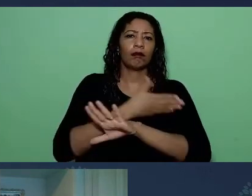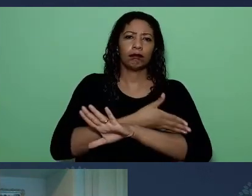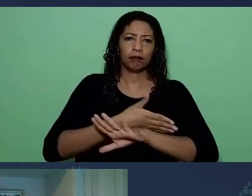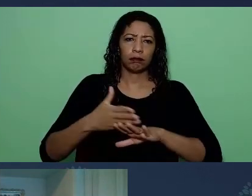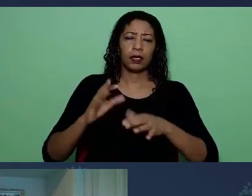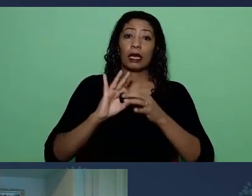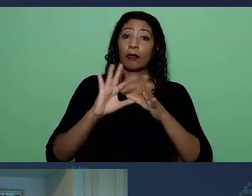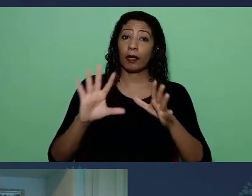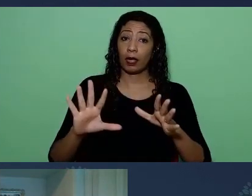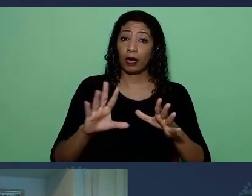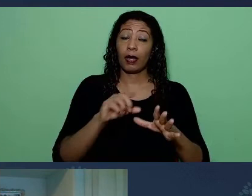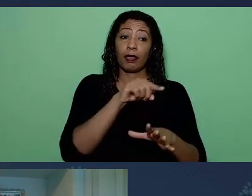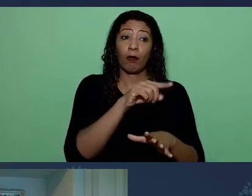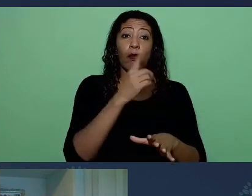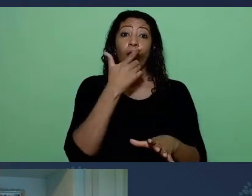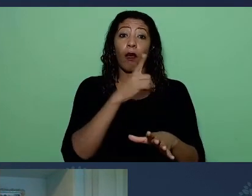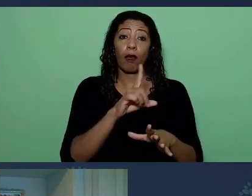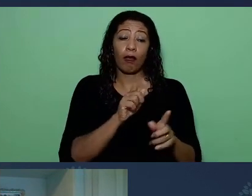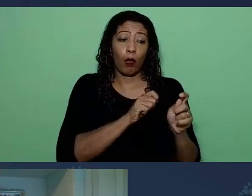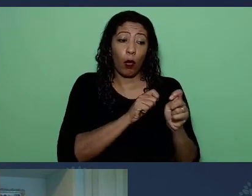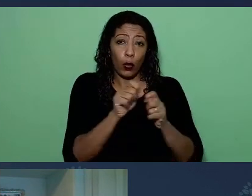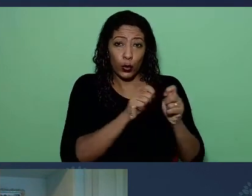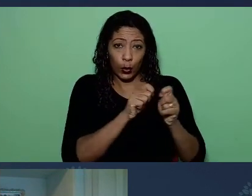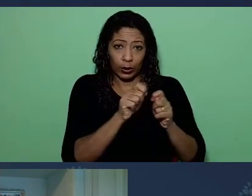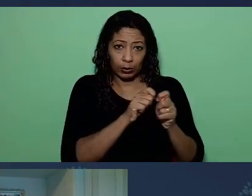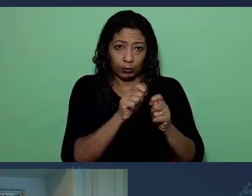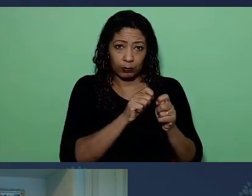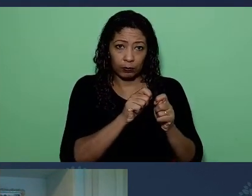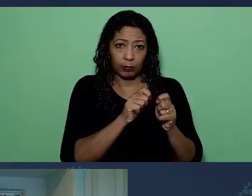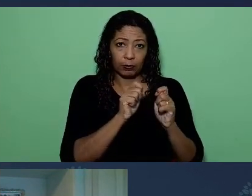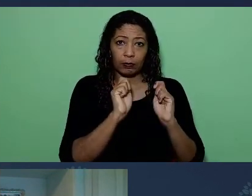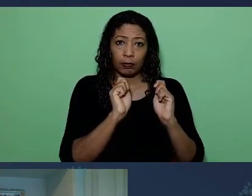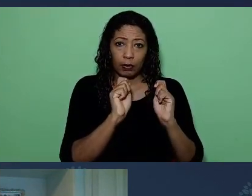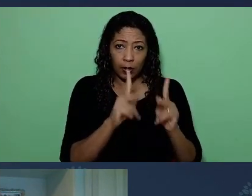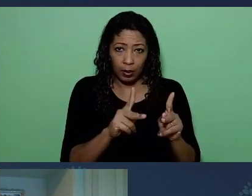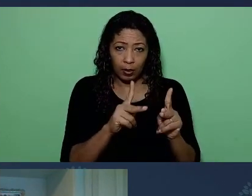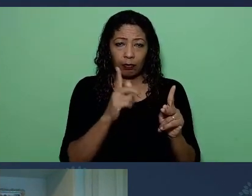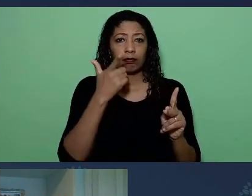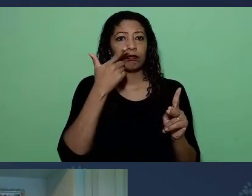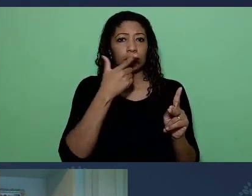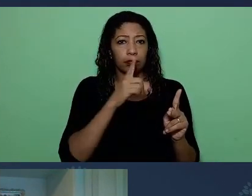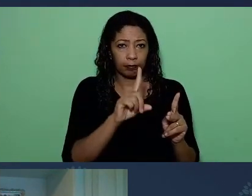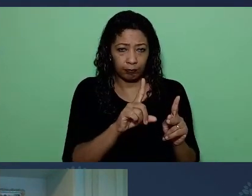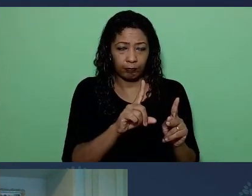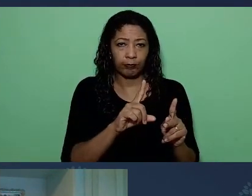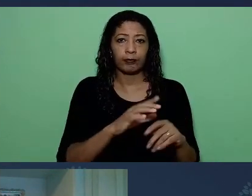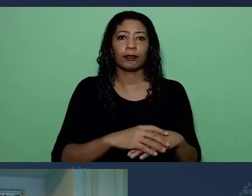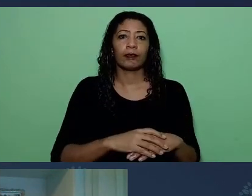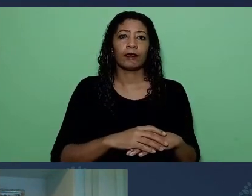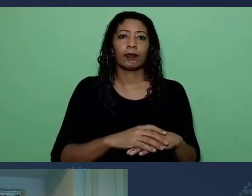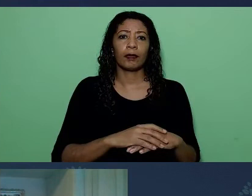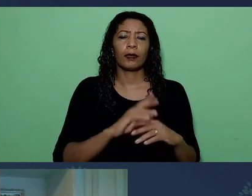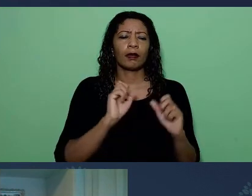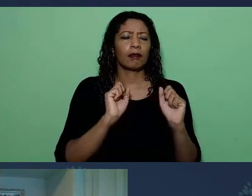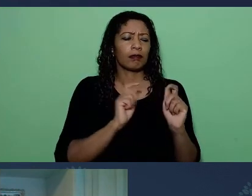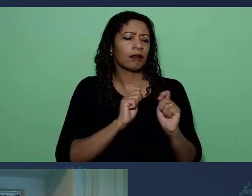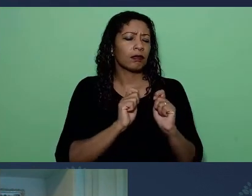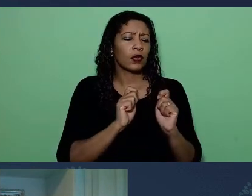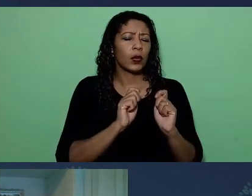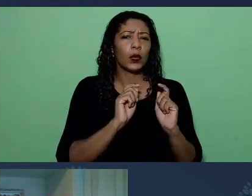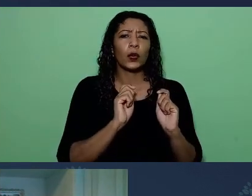quando eles adquirem o controle clínico. Então, quando o controle clínico é alcançado, ou seja, quando esse paciente, com o uso da